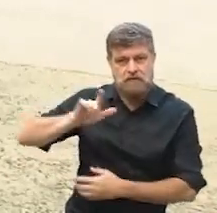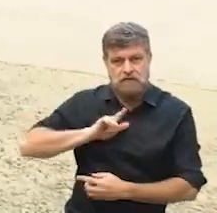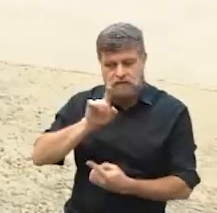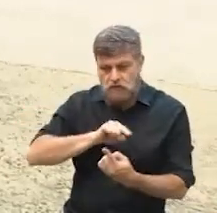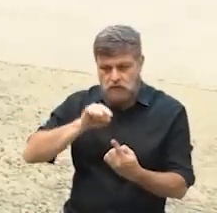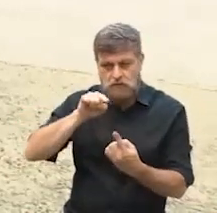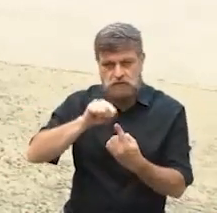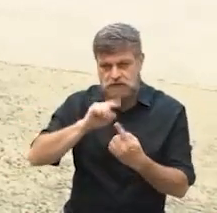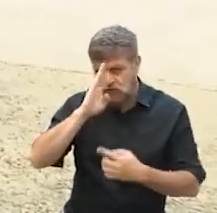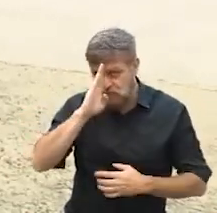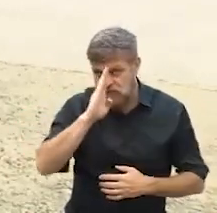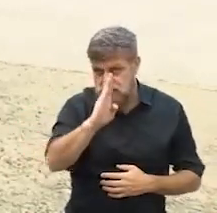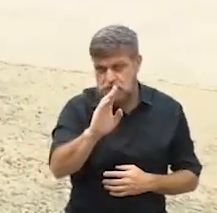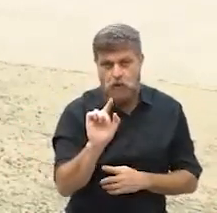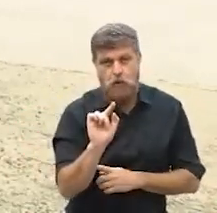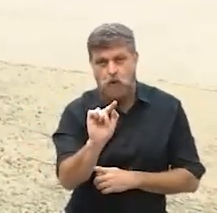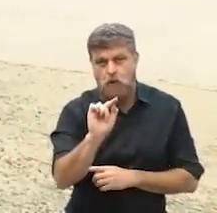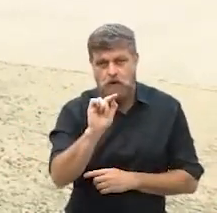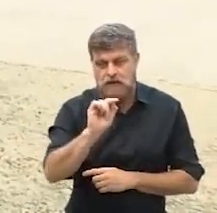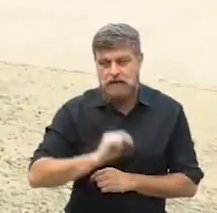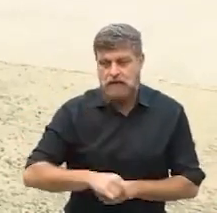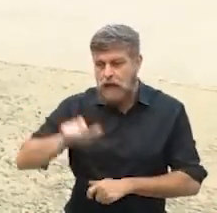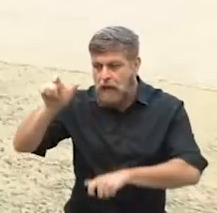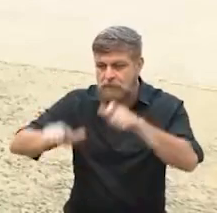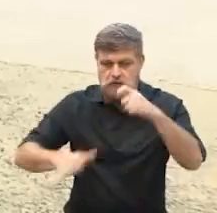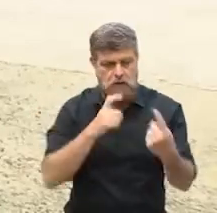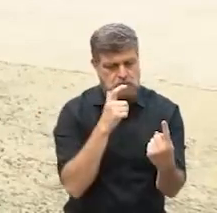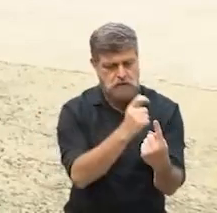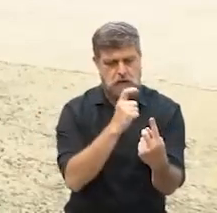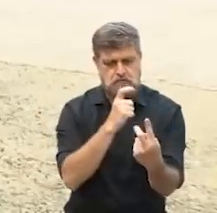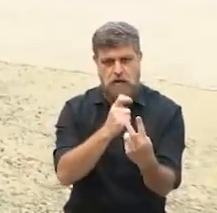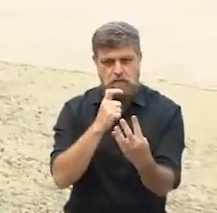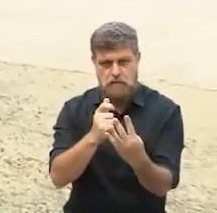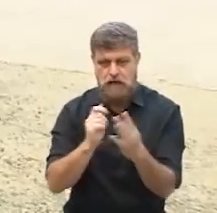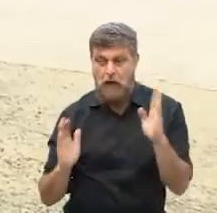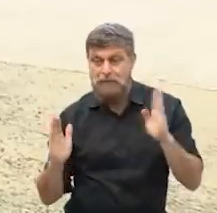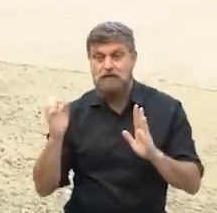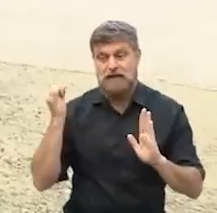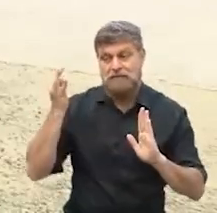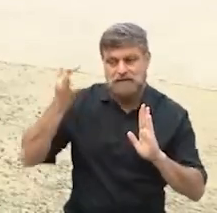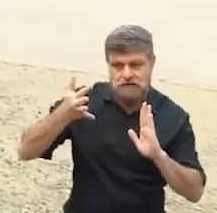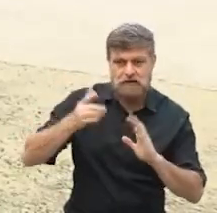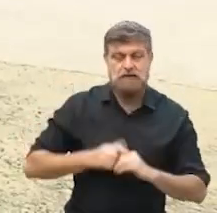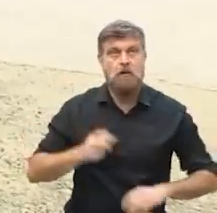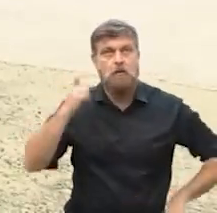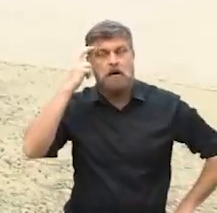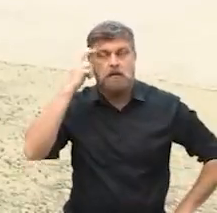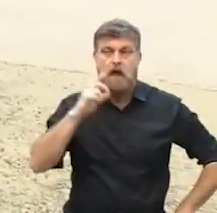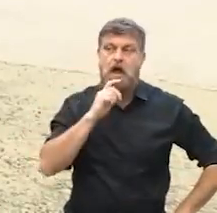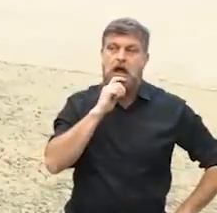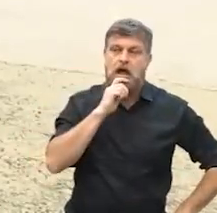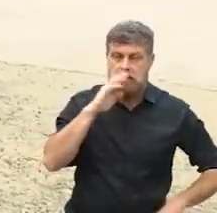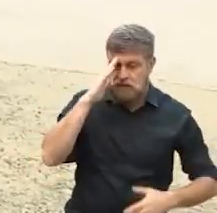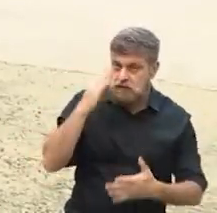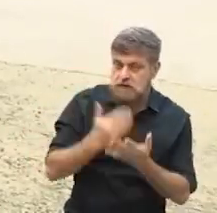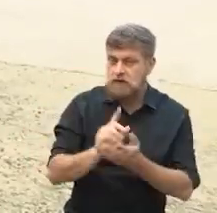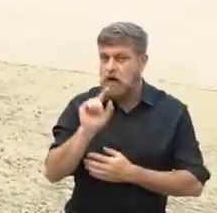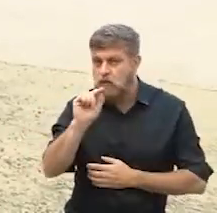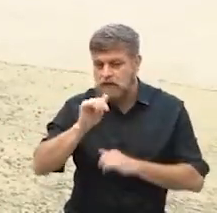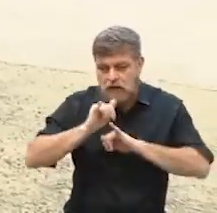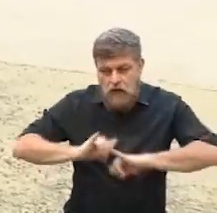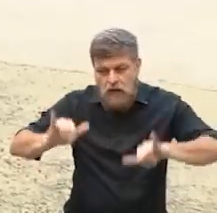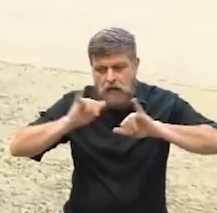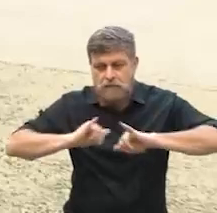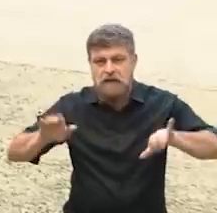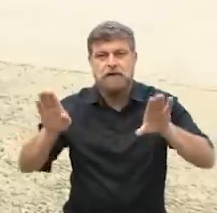como principal objetivo alcançar mais pessoas para vacinação. O vereador Carlinhos Camelô acredita que essa